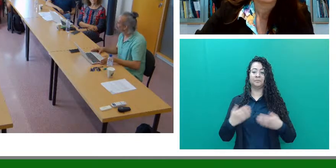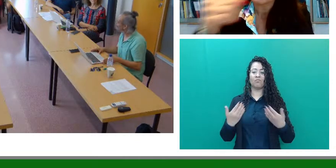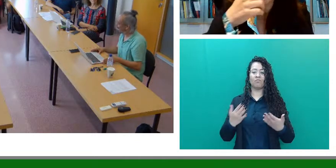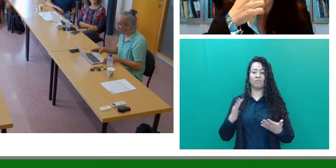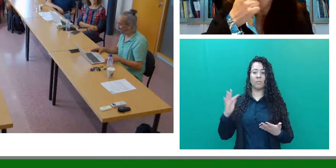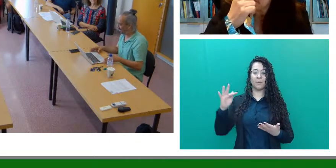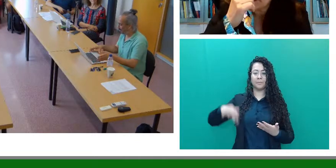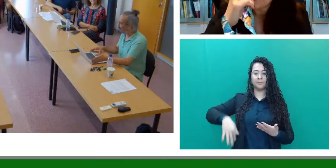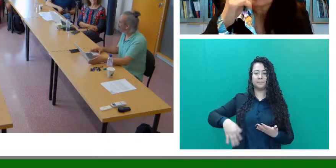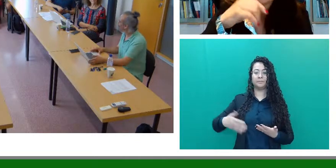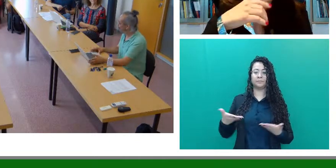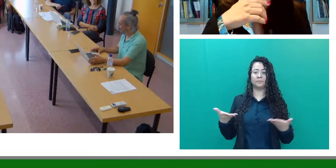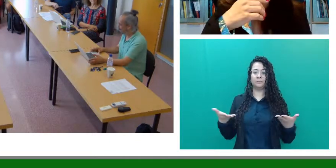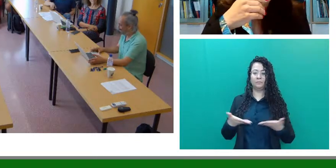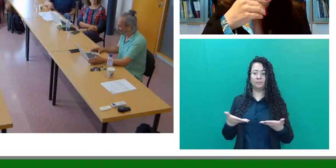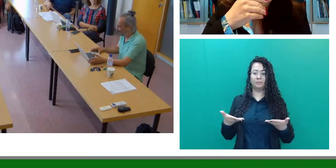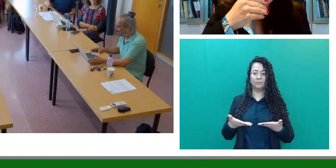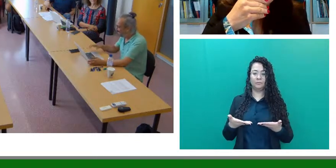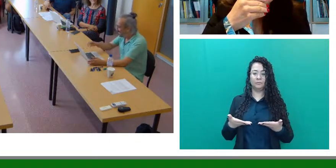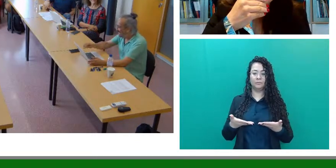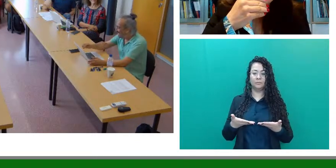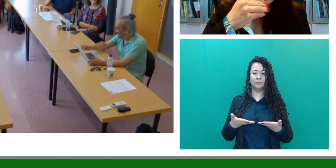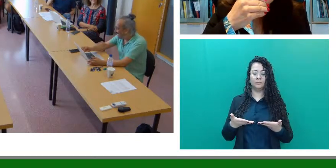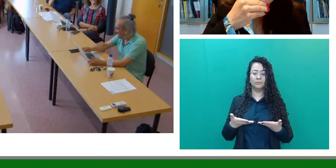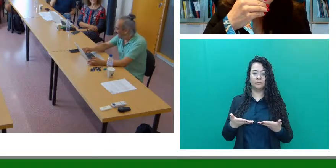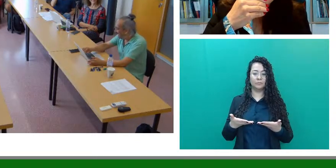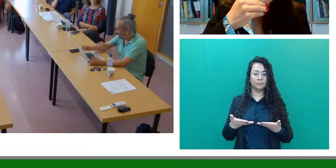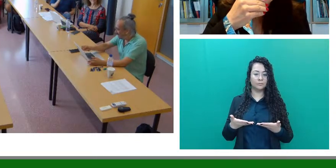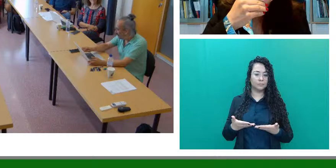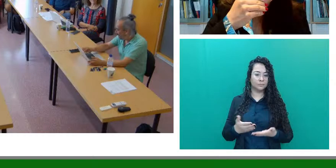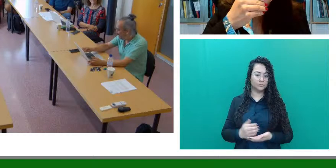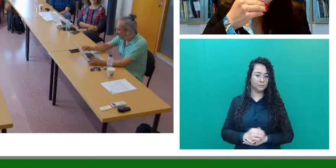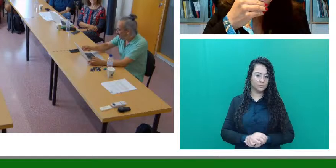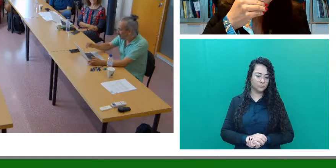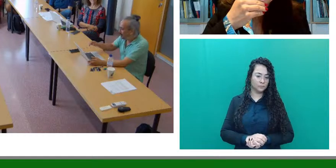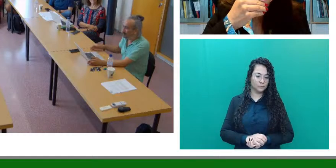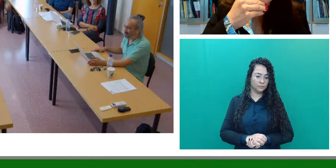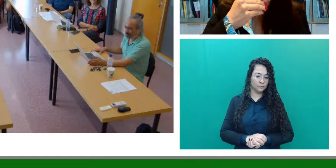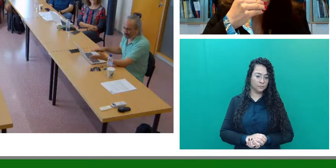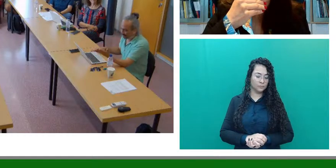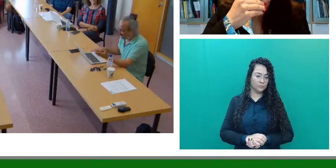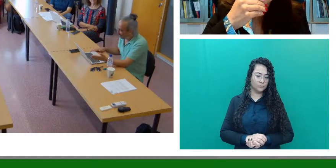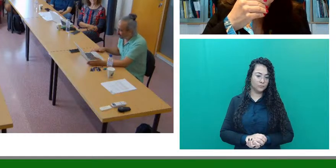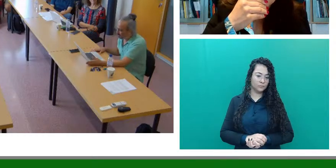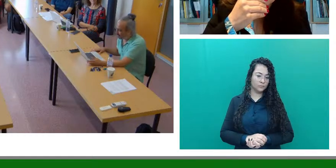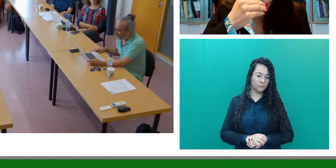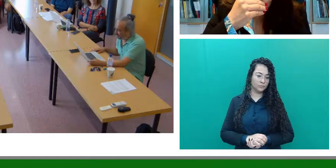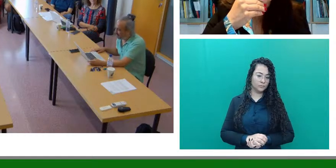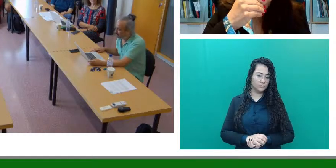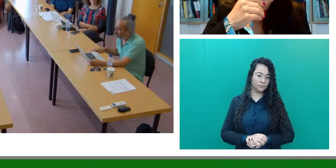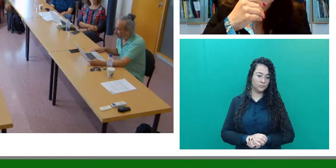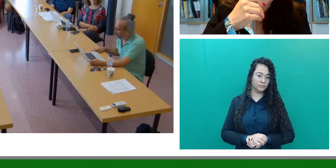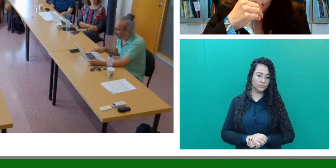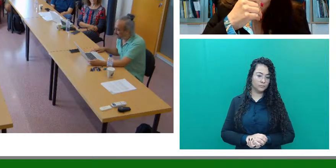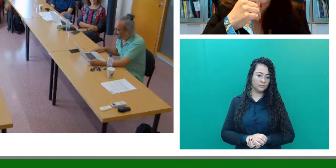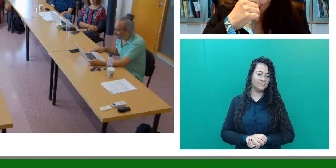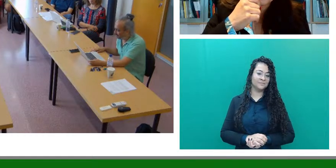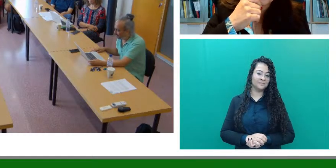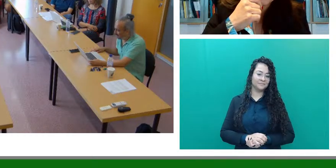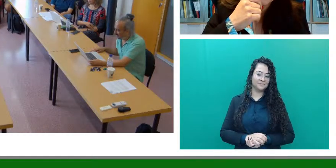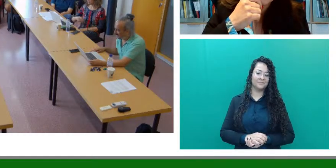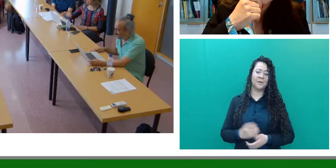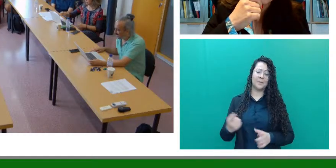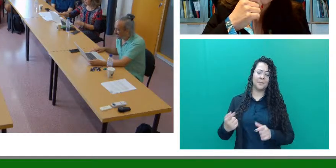eu passo a palavra e a bola quase em vez e começo naturalmente por dar os parabéns, em primeiro